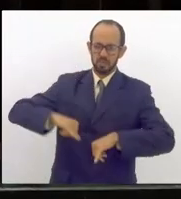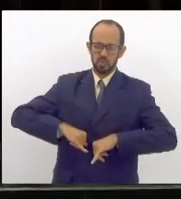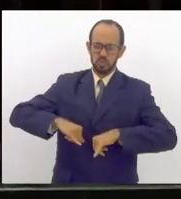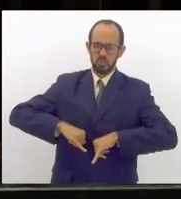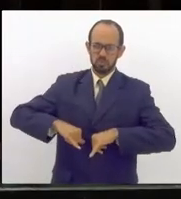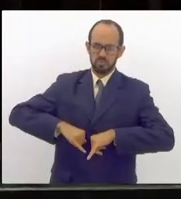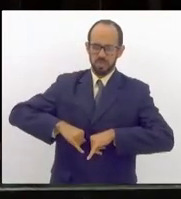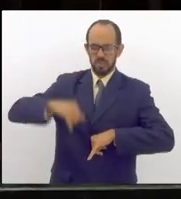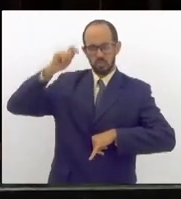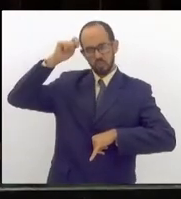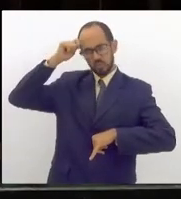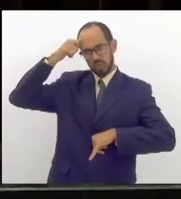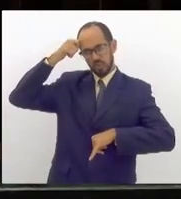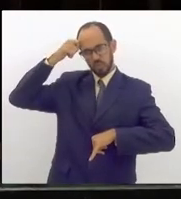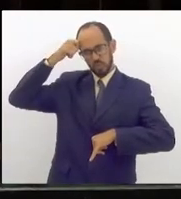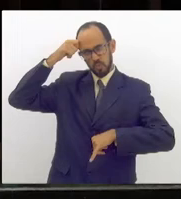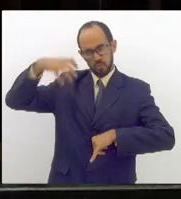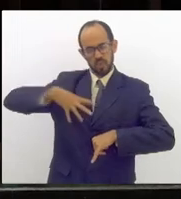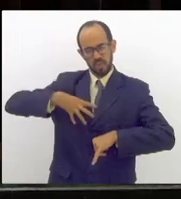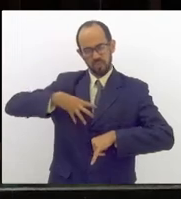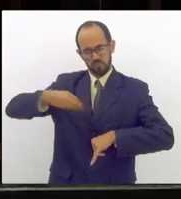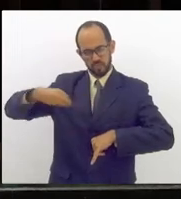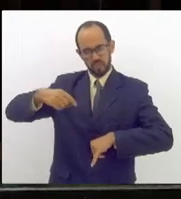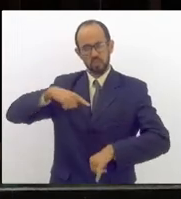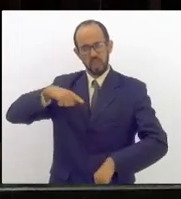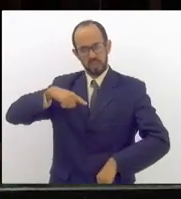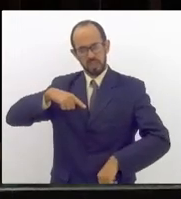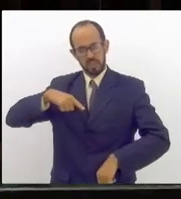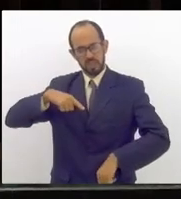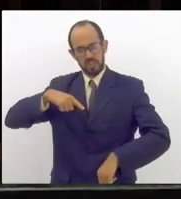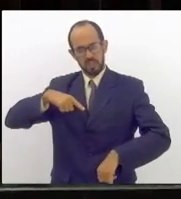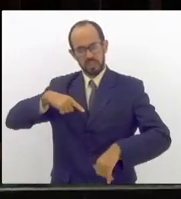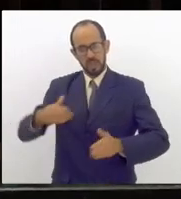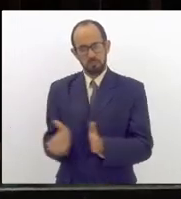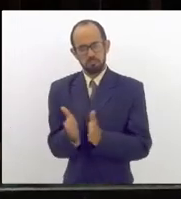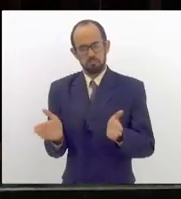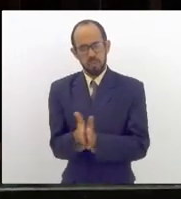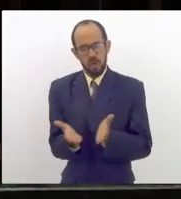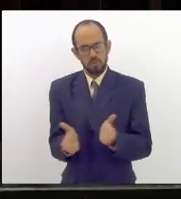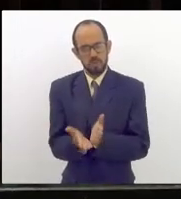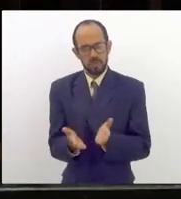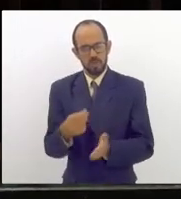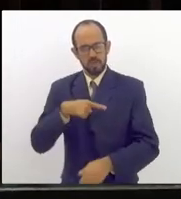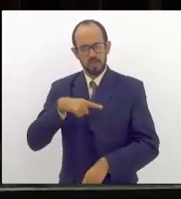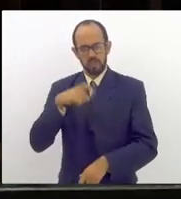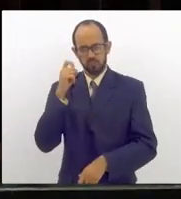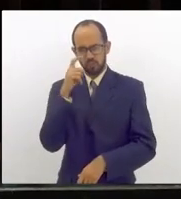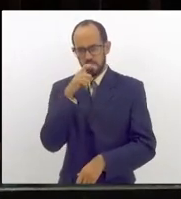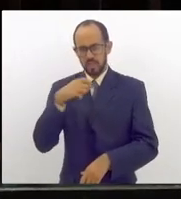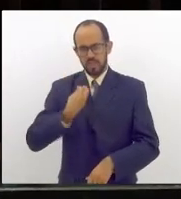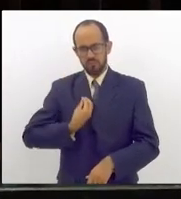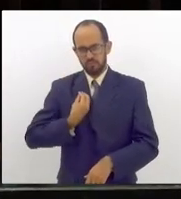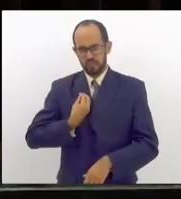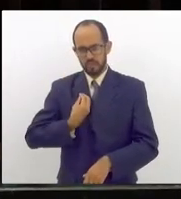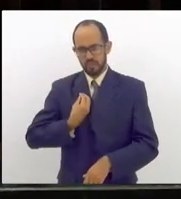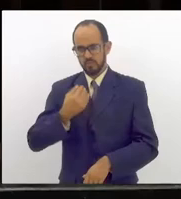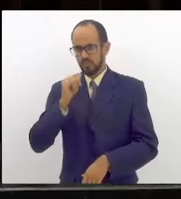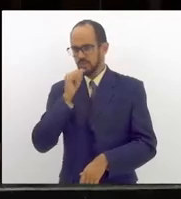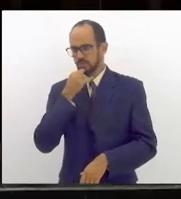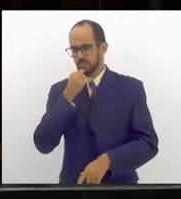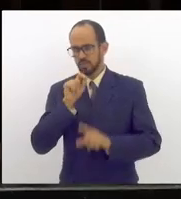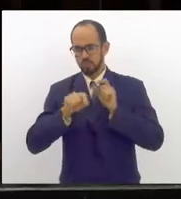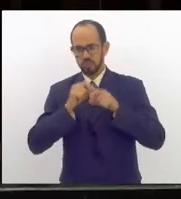de quem é nega que tem filho que é carente que passou por todas as dificuldades na vida e aqui infelizmente